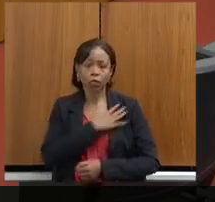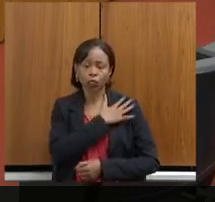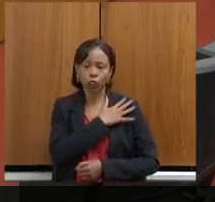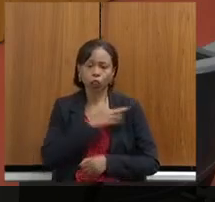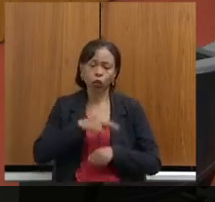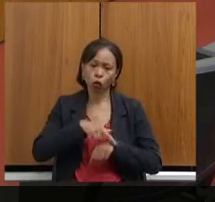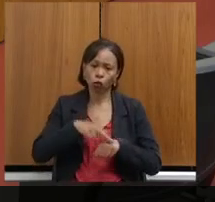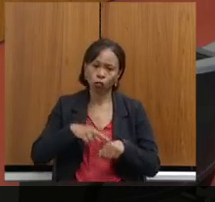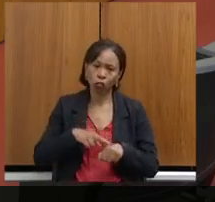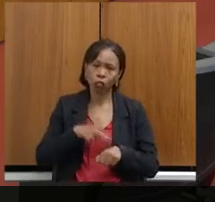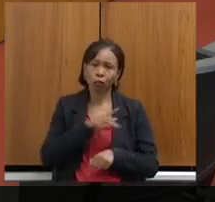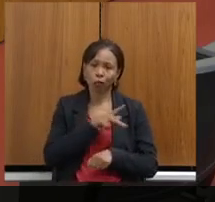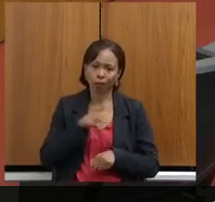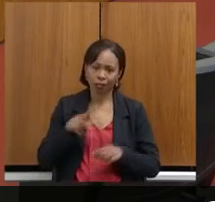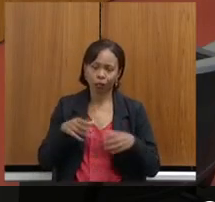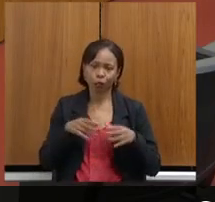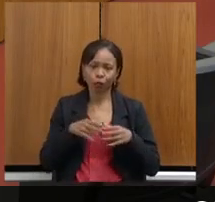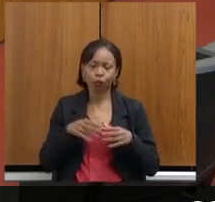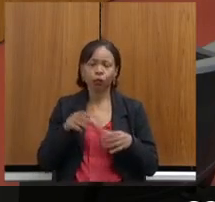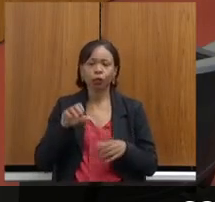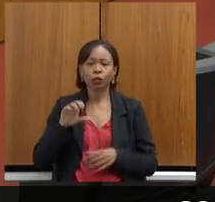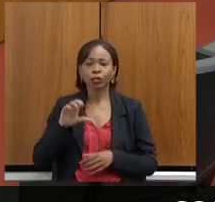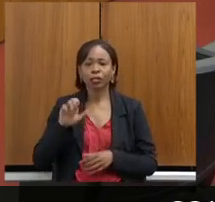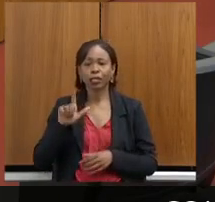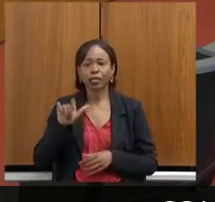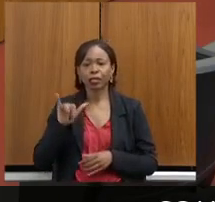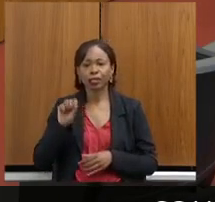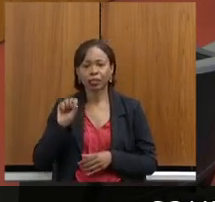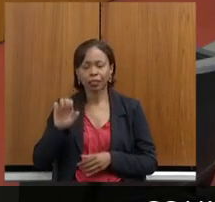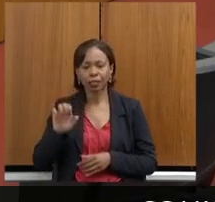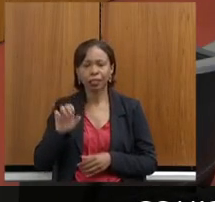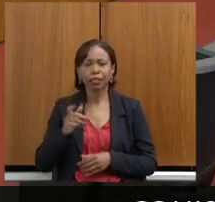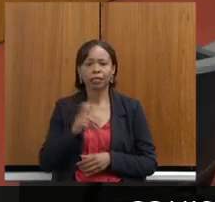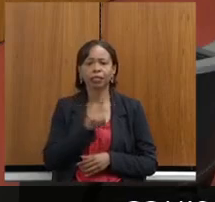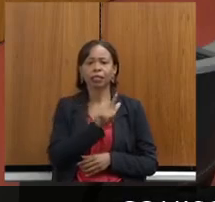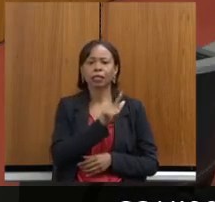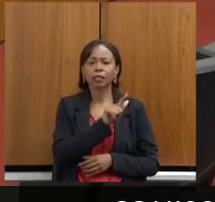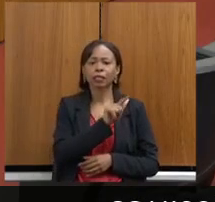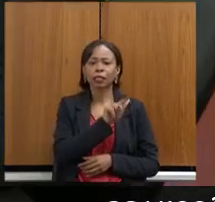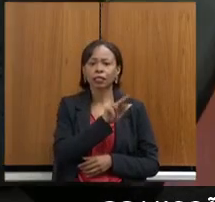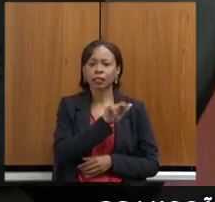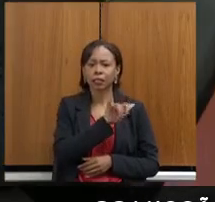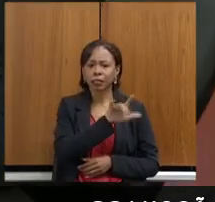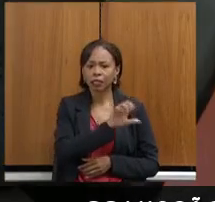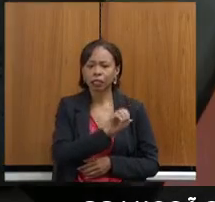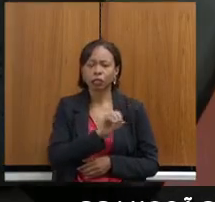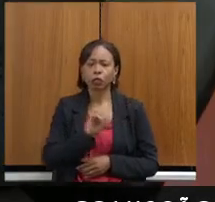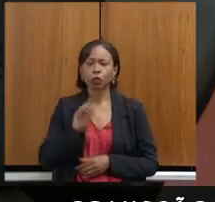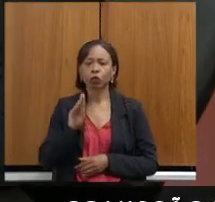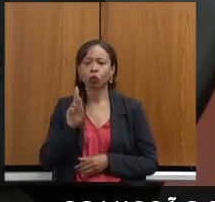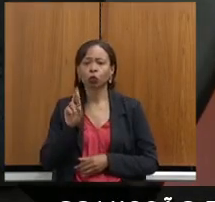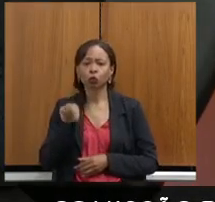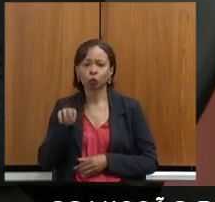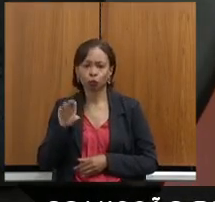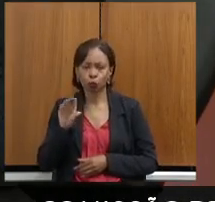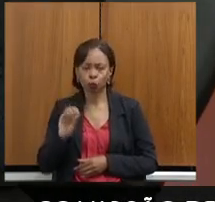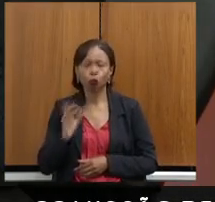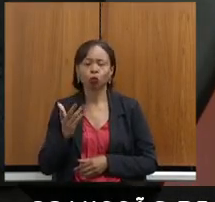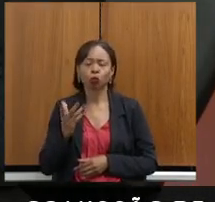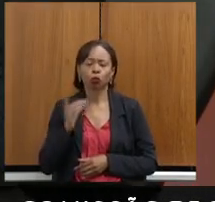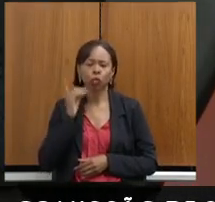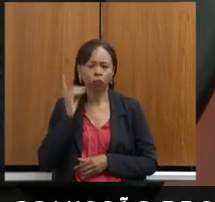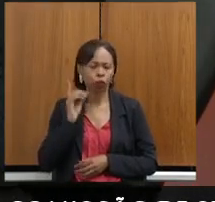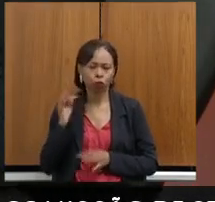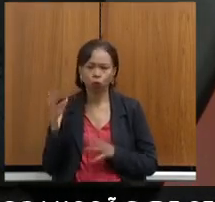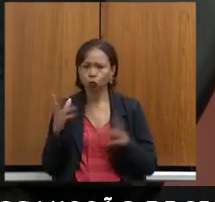presidente da Comissão deputada se eles na viola Deputado dele grilo deve tá doendo ele é isso de forma